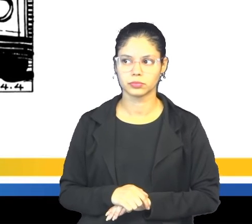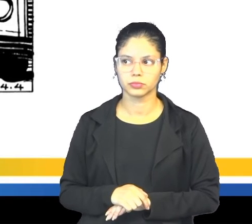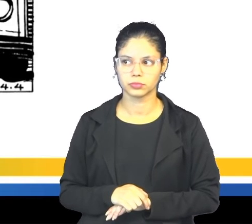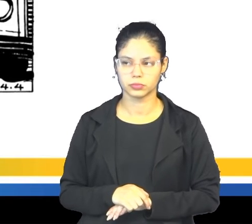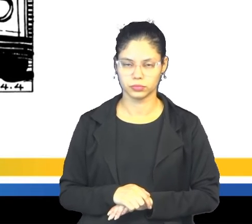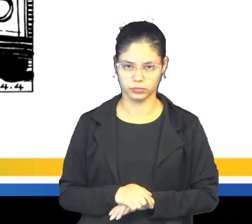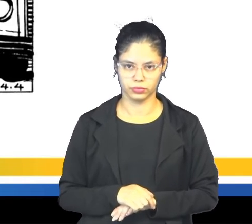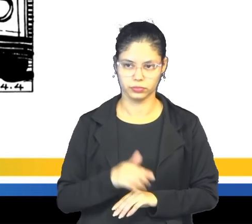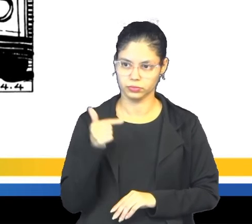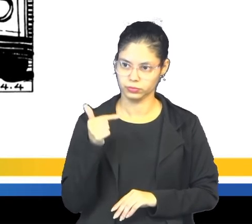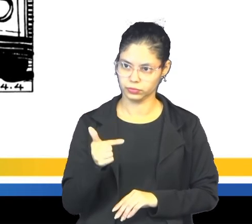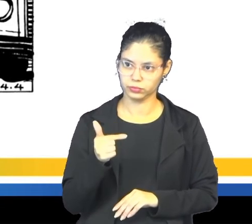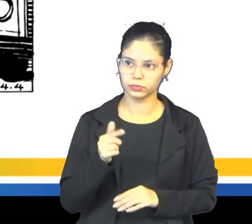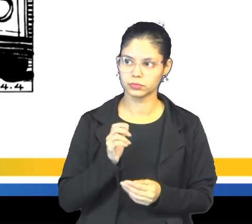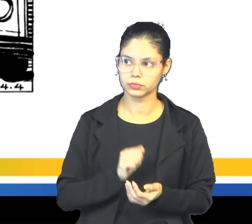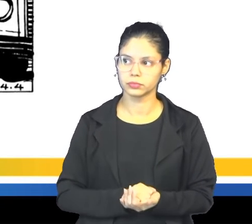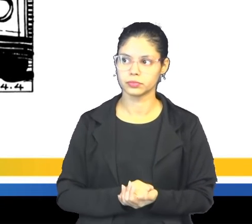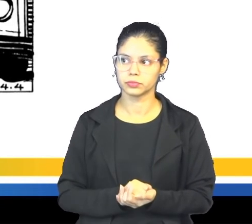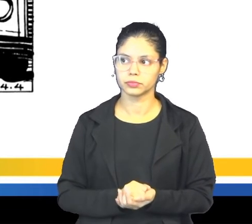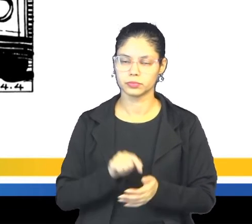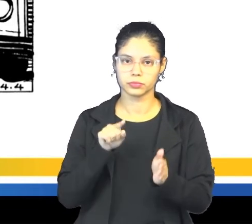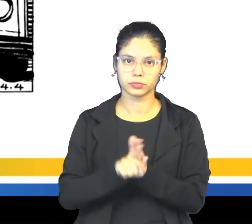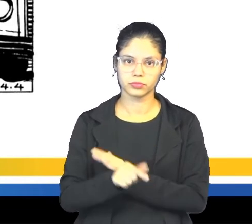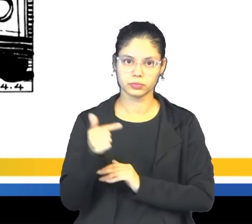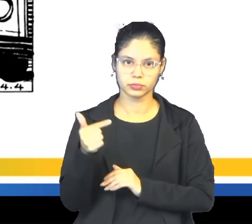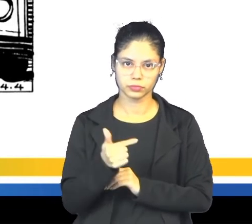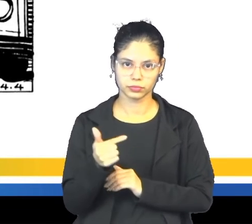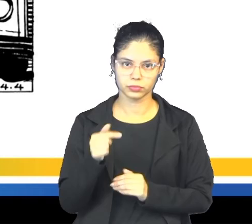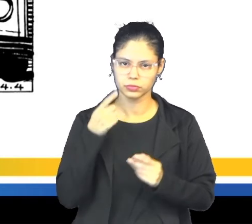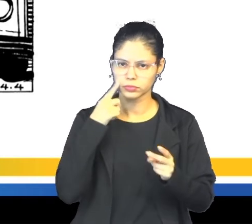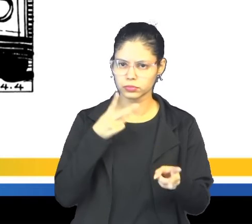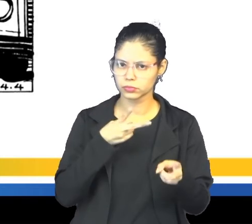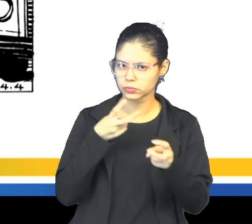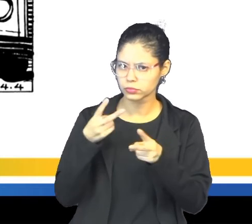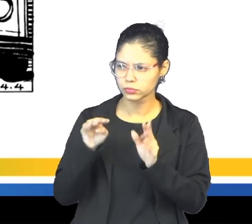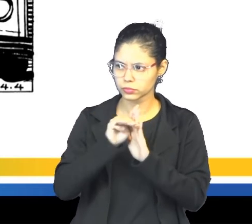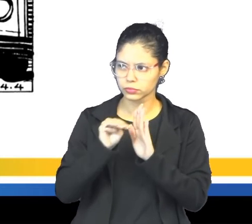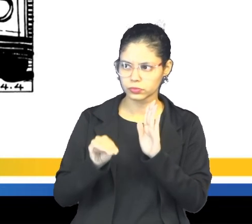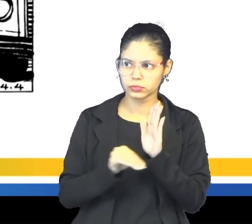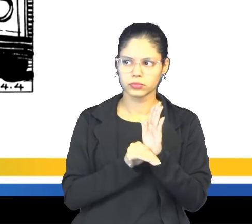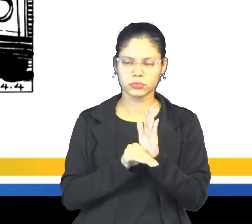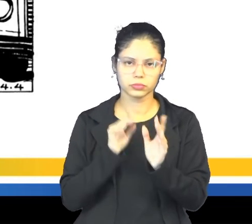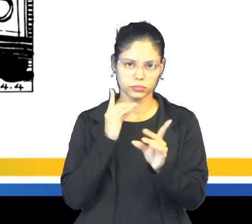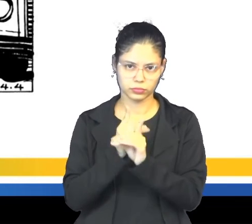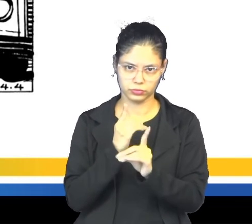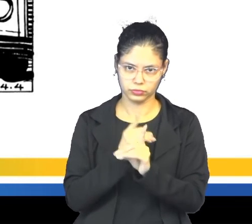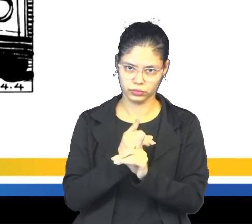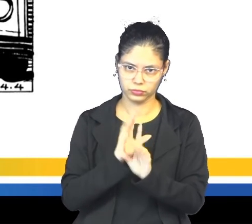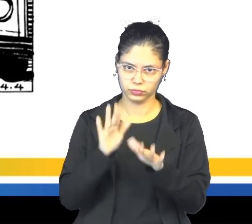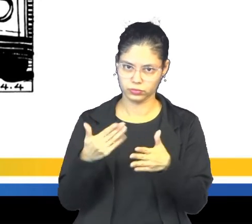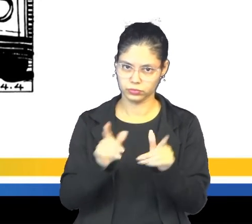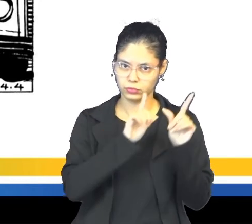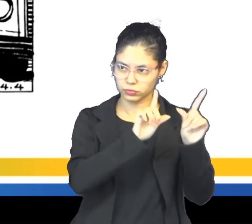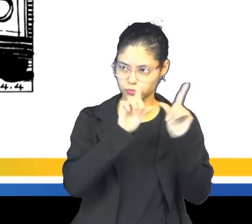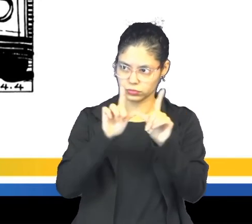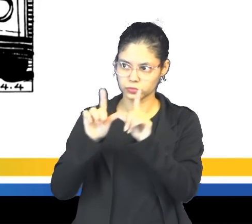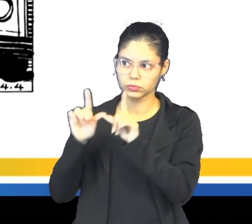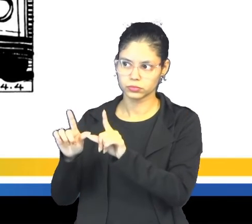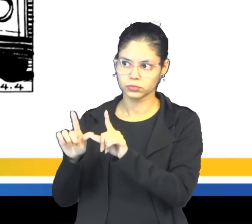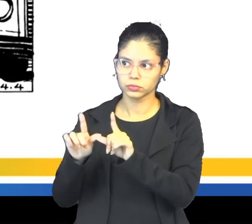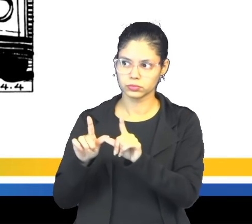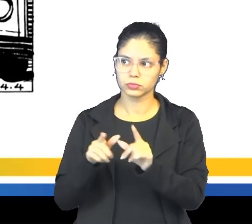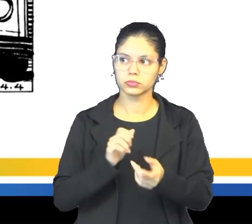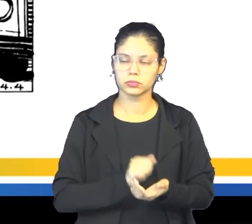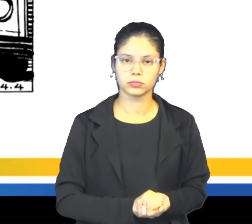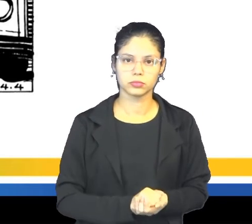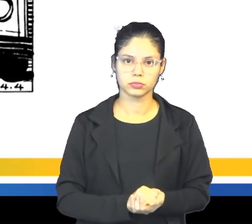Question 2, na pergunta número 2. Observe a tirinha abaixo e identifique em qual quadro e de que forma se